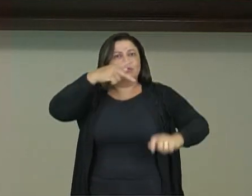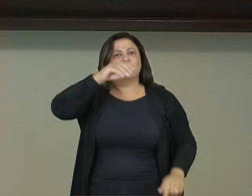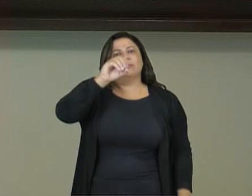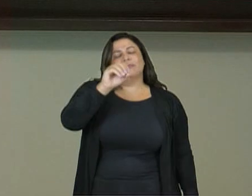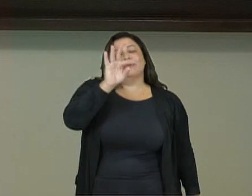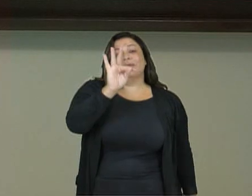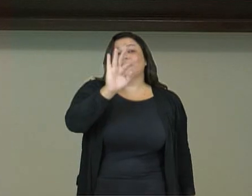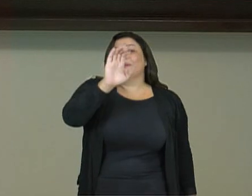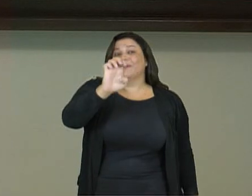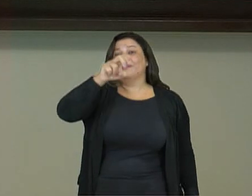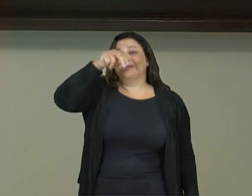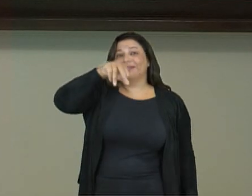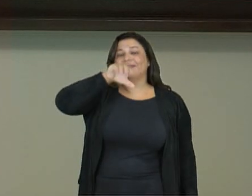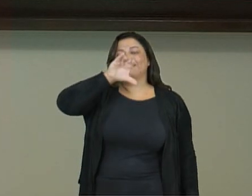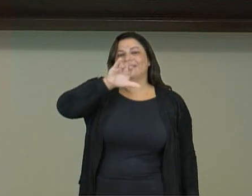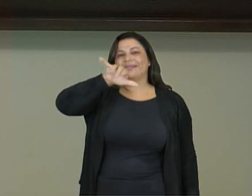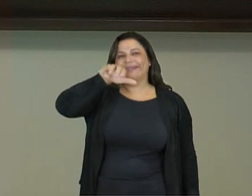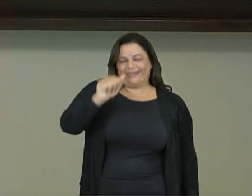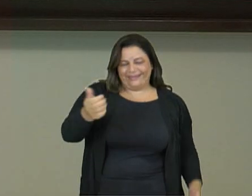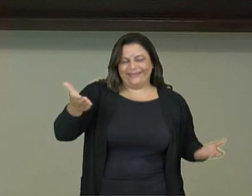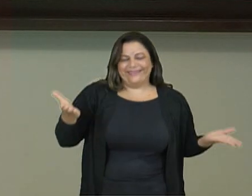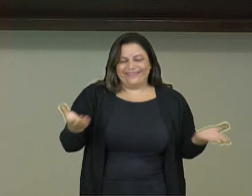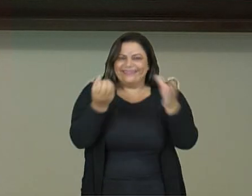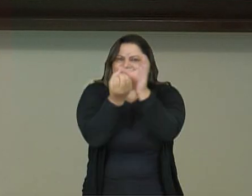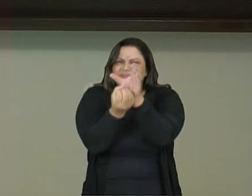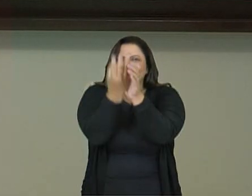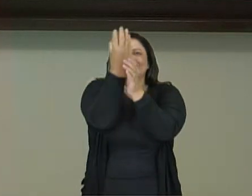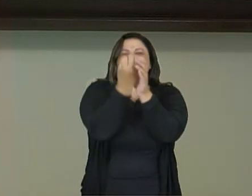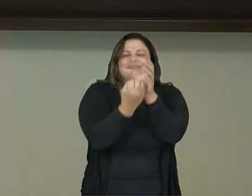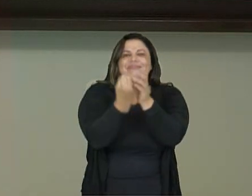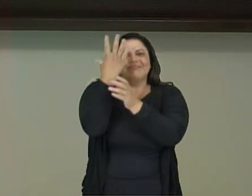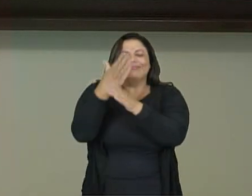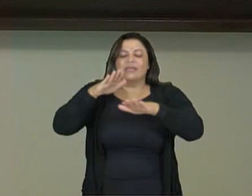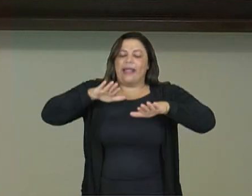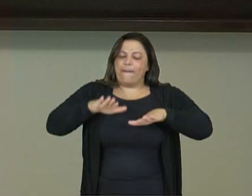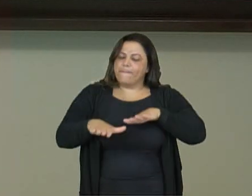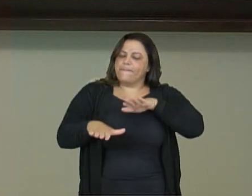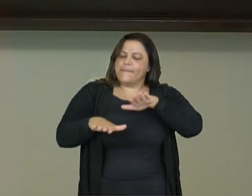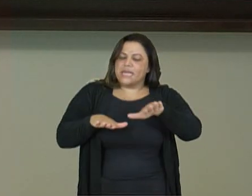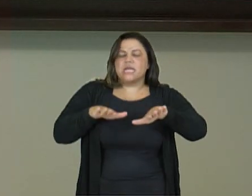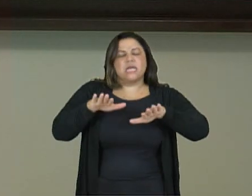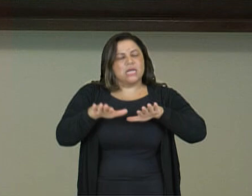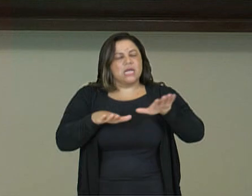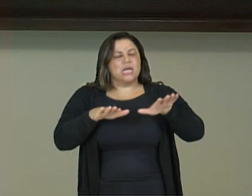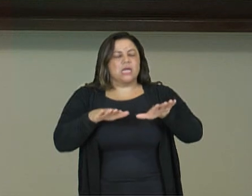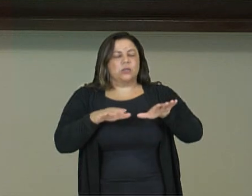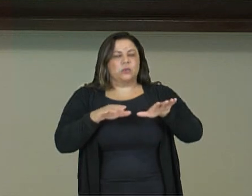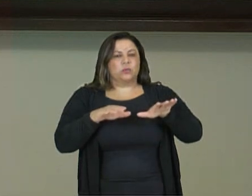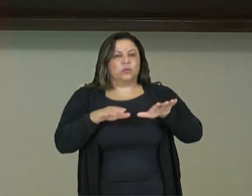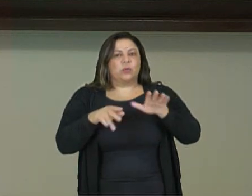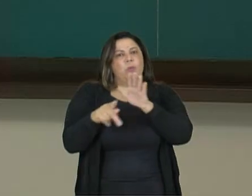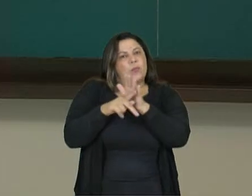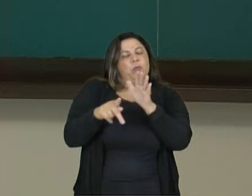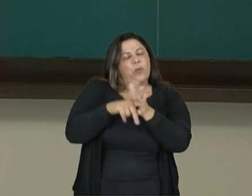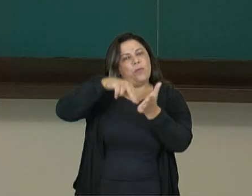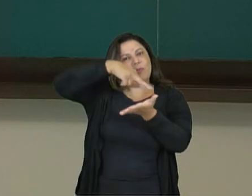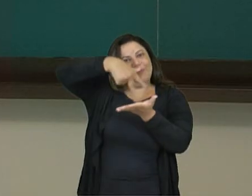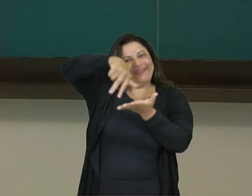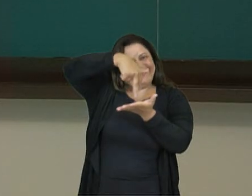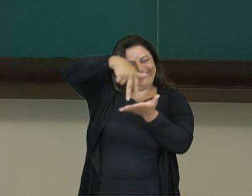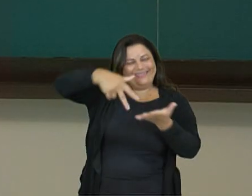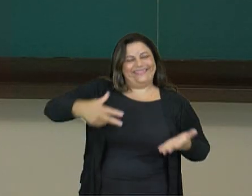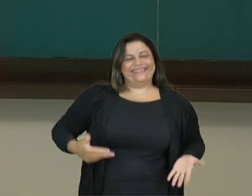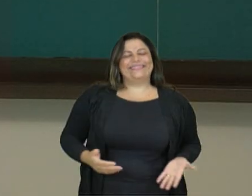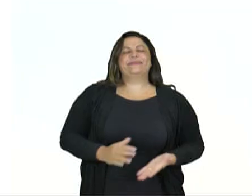A potência do movimento que vai surgir, né? Ali do passo que vai ser feito na dança. Nós